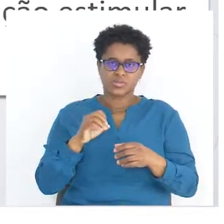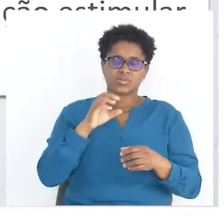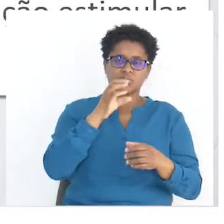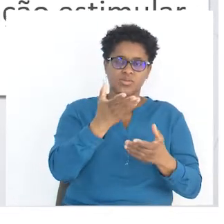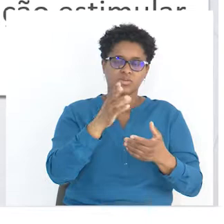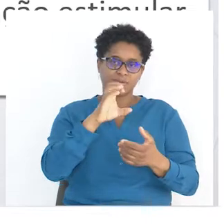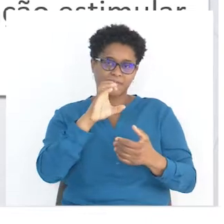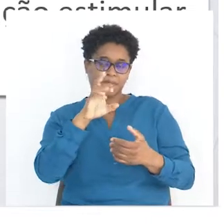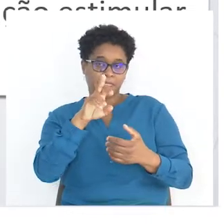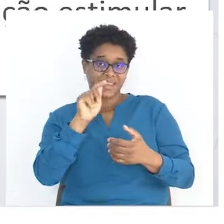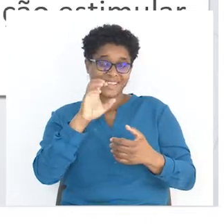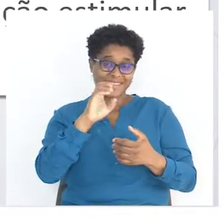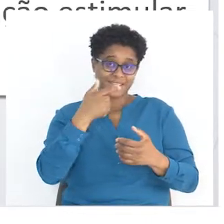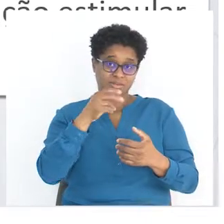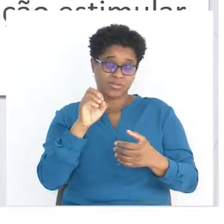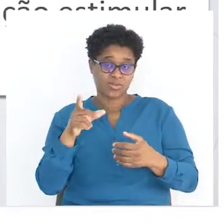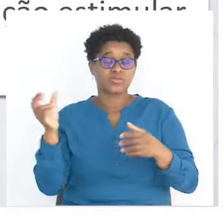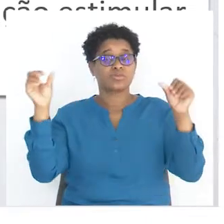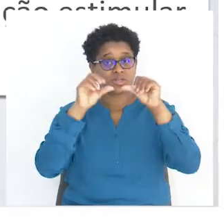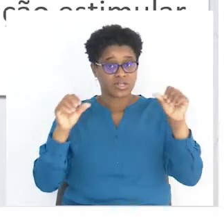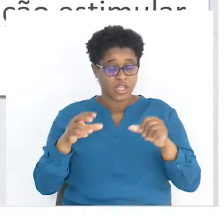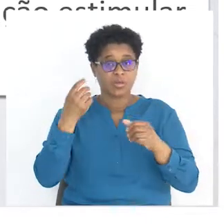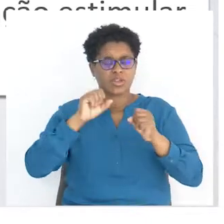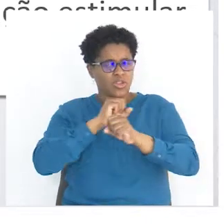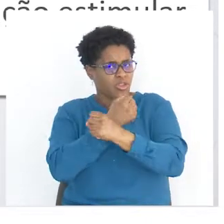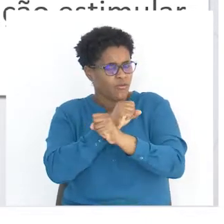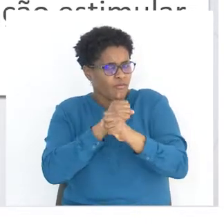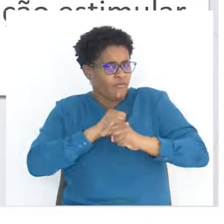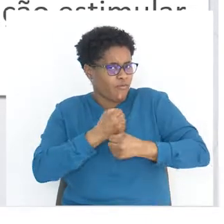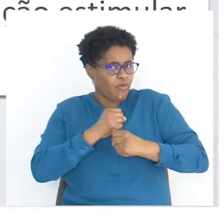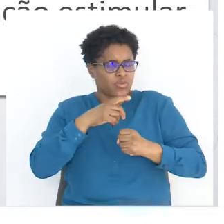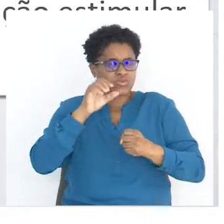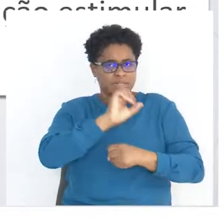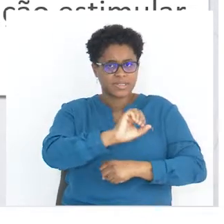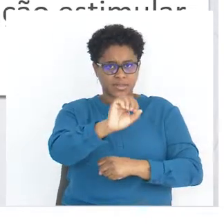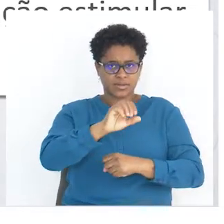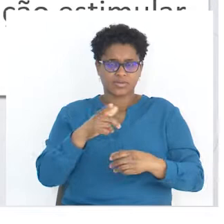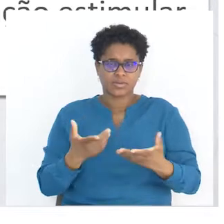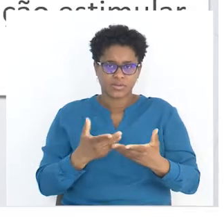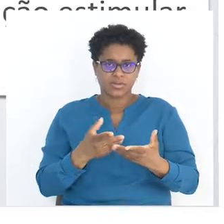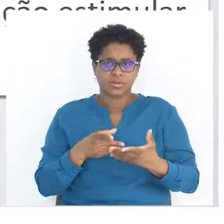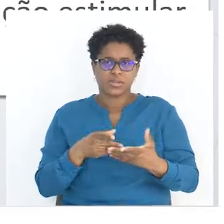sistema nervoso. A parte química é relevante. Veja-se o papel de certas drogas,